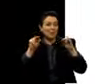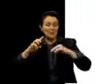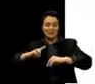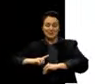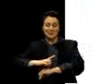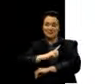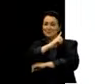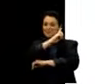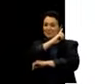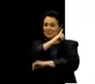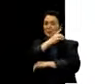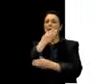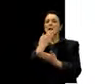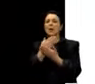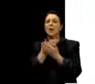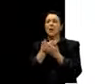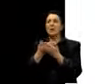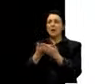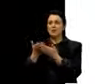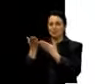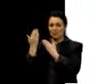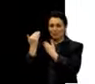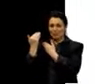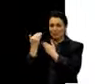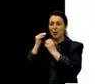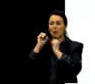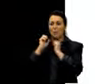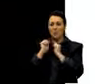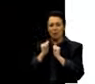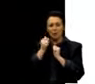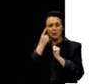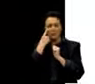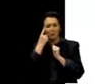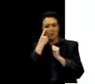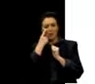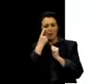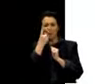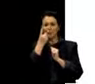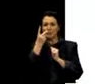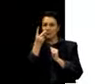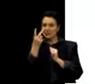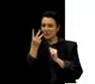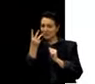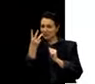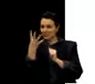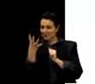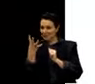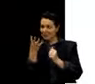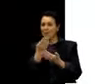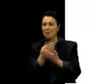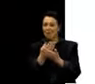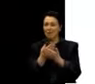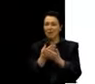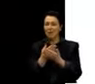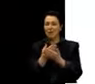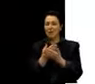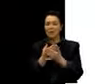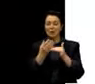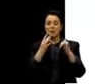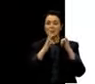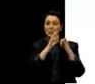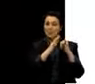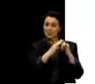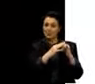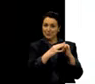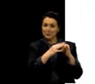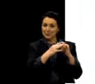evolução. As aulas anteriores, você pode acompanhar, aula 1, 2, 3 e 4, no canal do